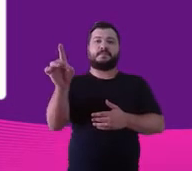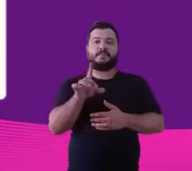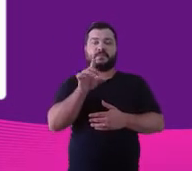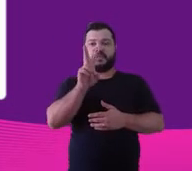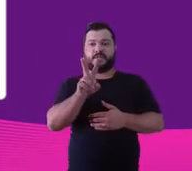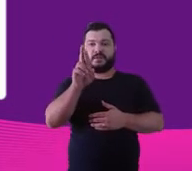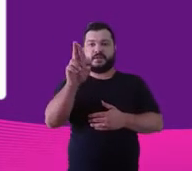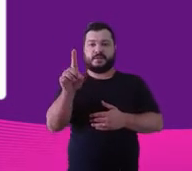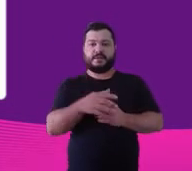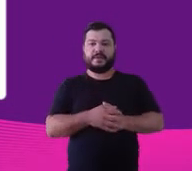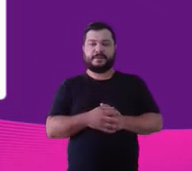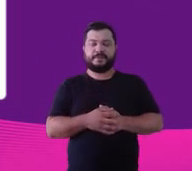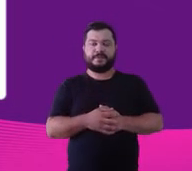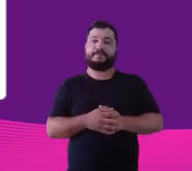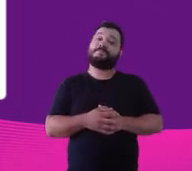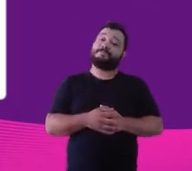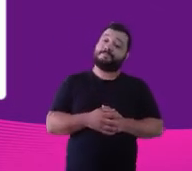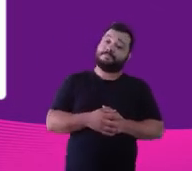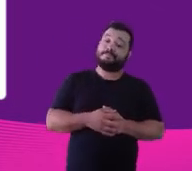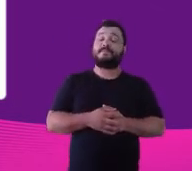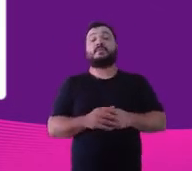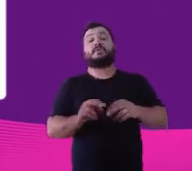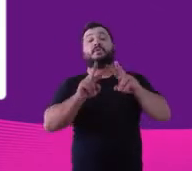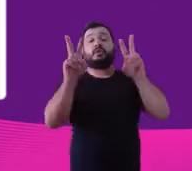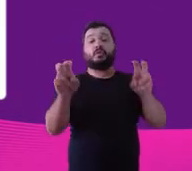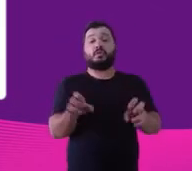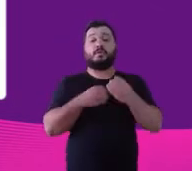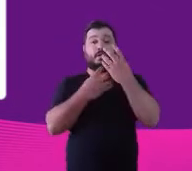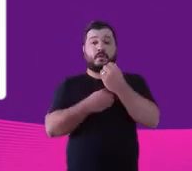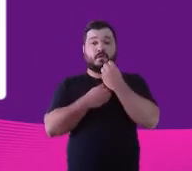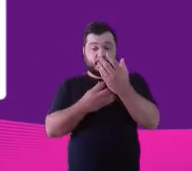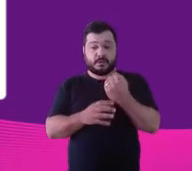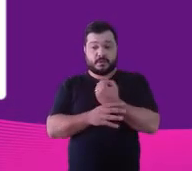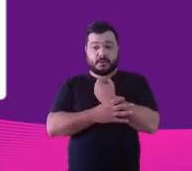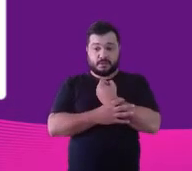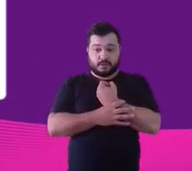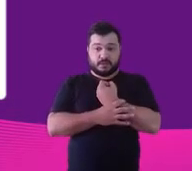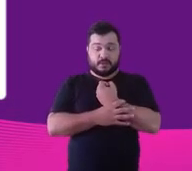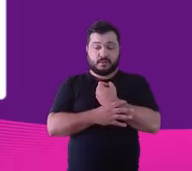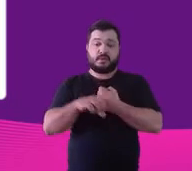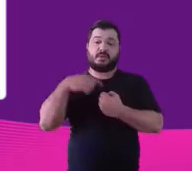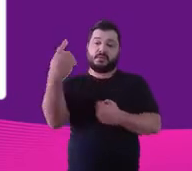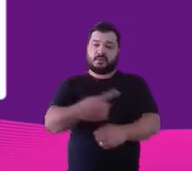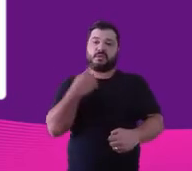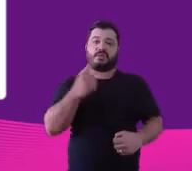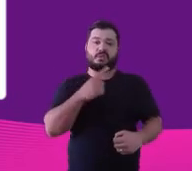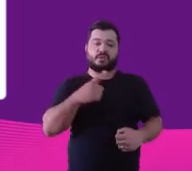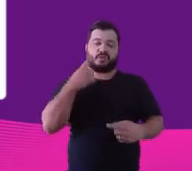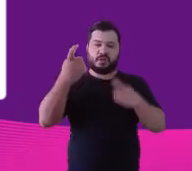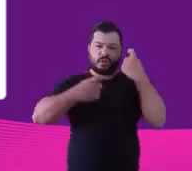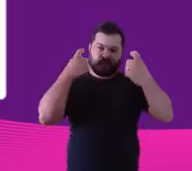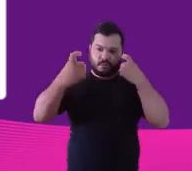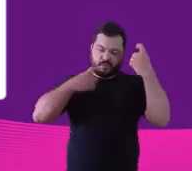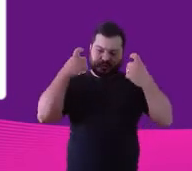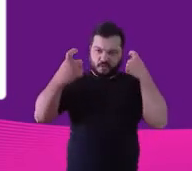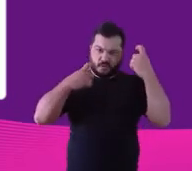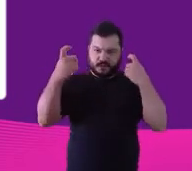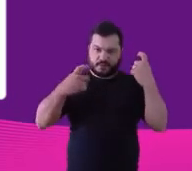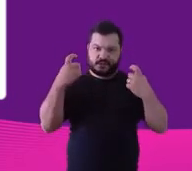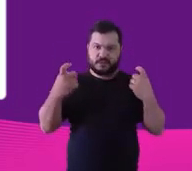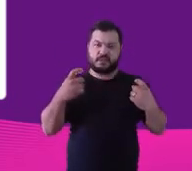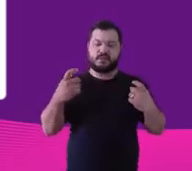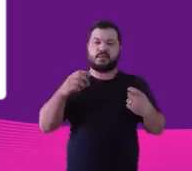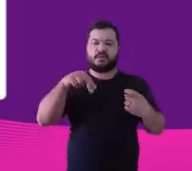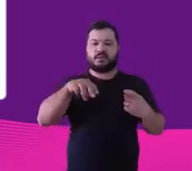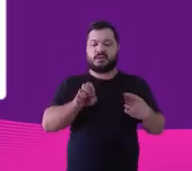alvenaria bom em termos de dados de segurança né a gente tem a direção é a